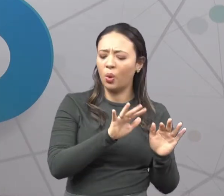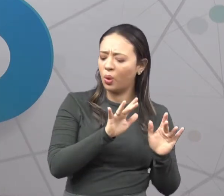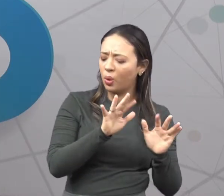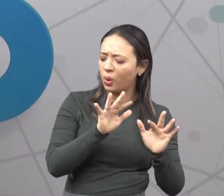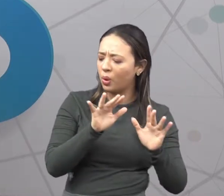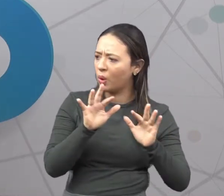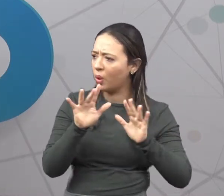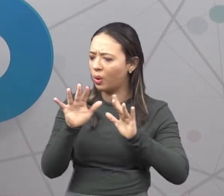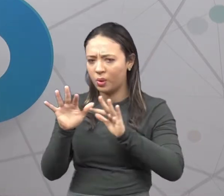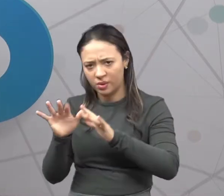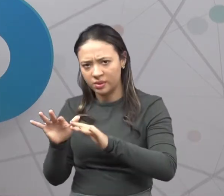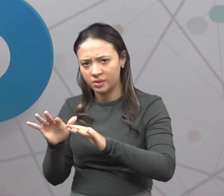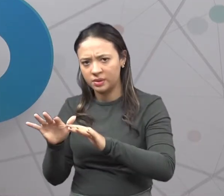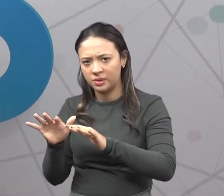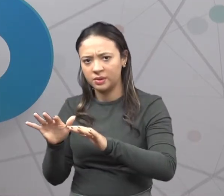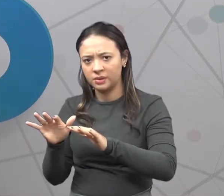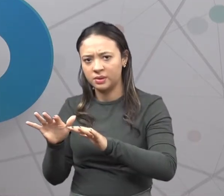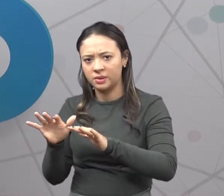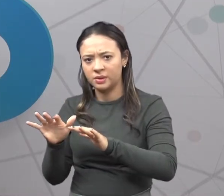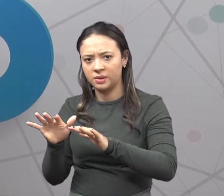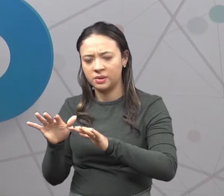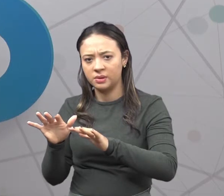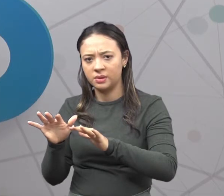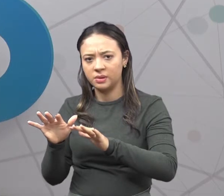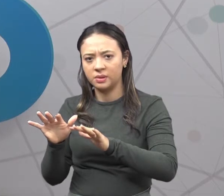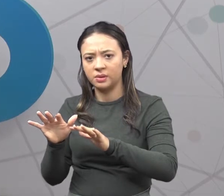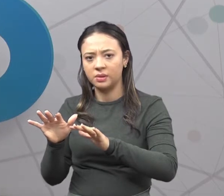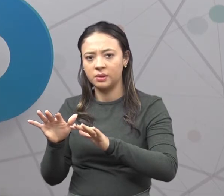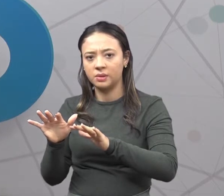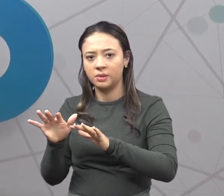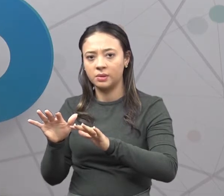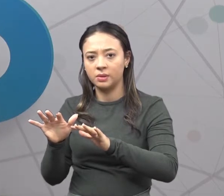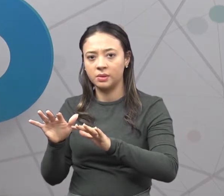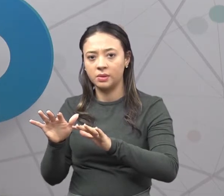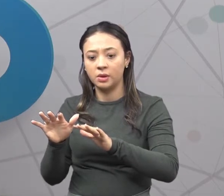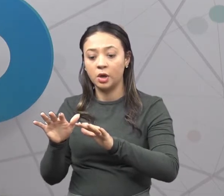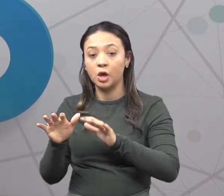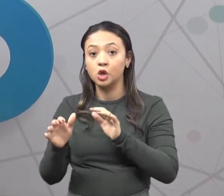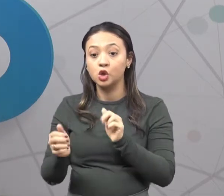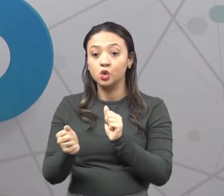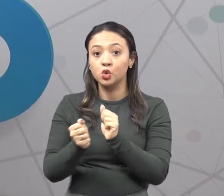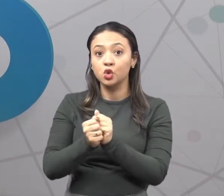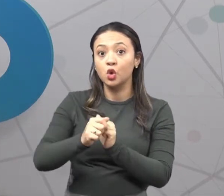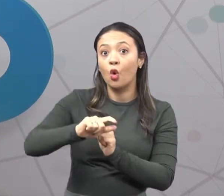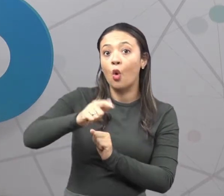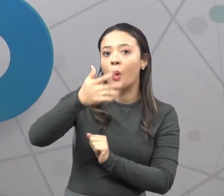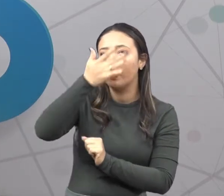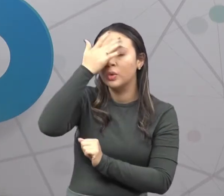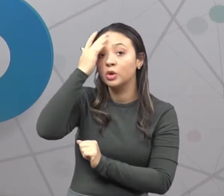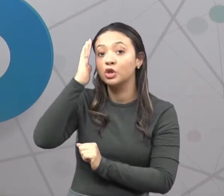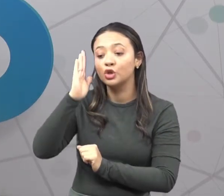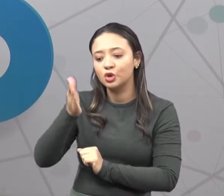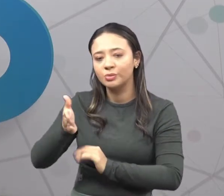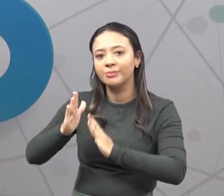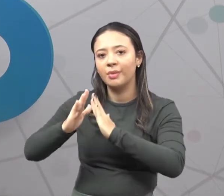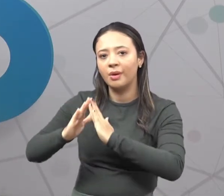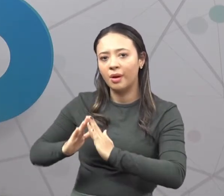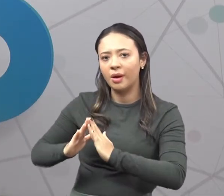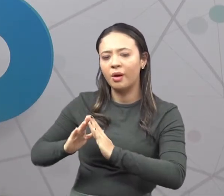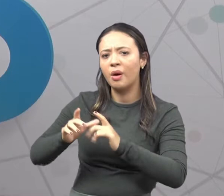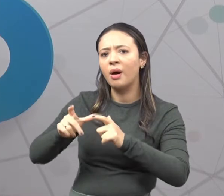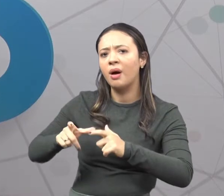deslocamento, né, juntando com outras pessoas que já moravam